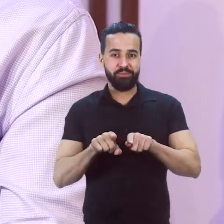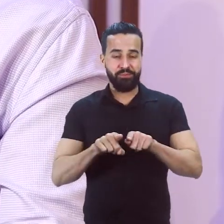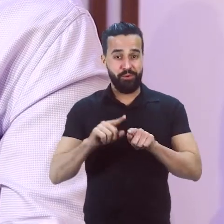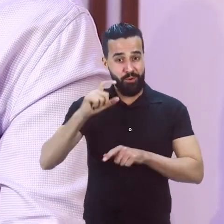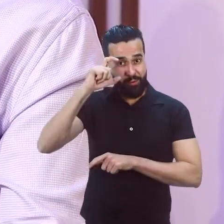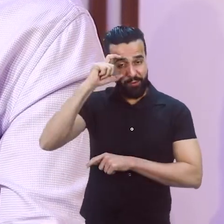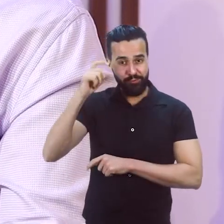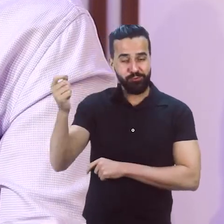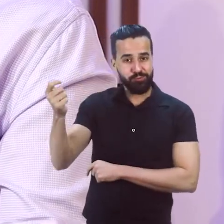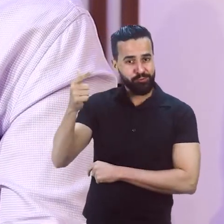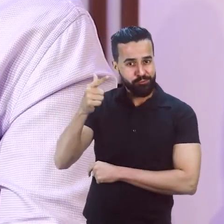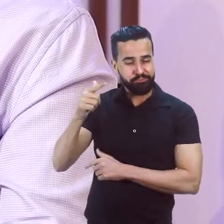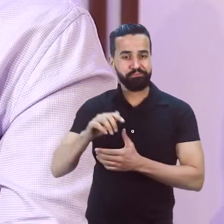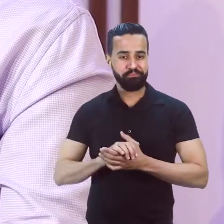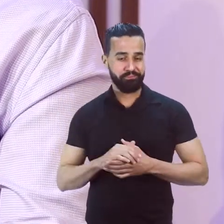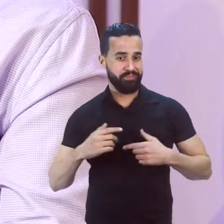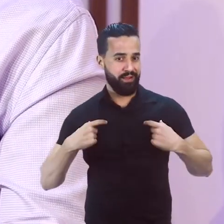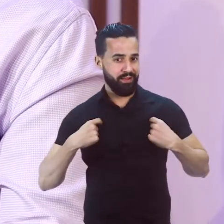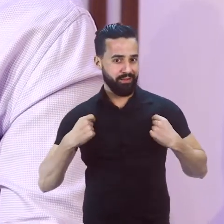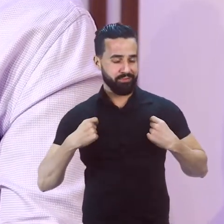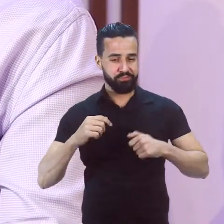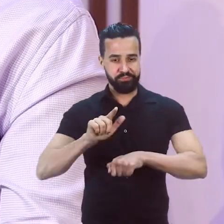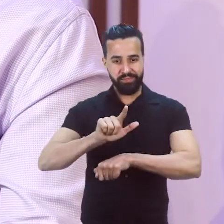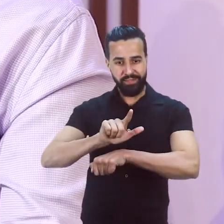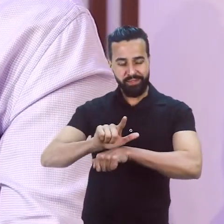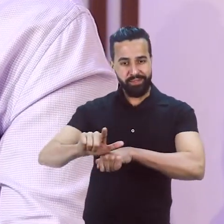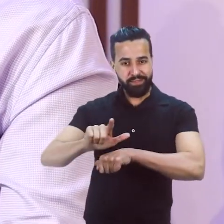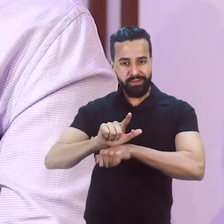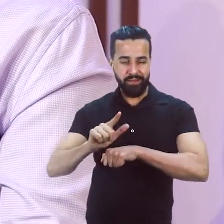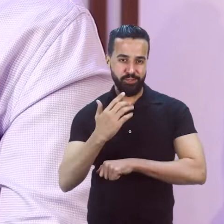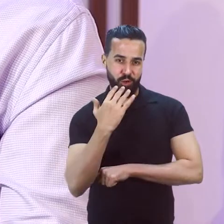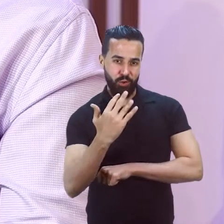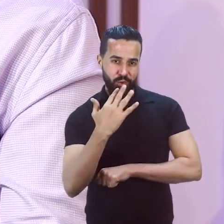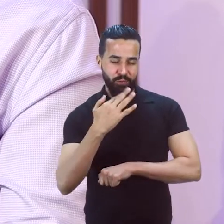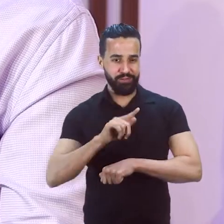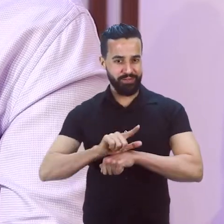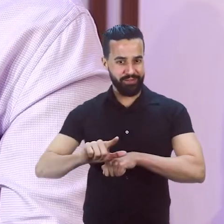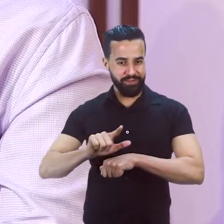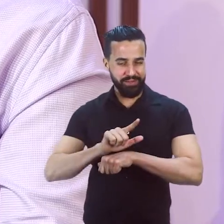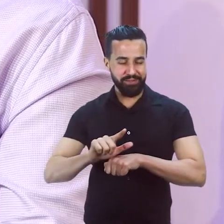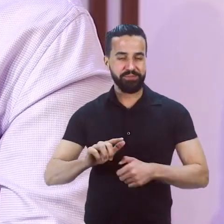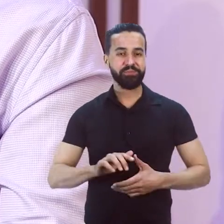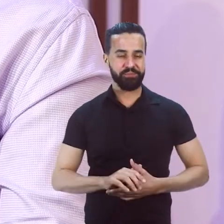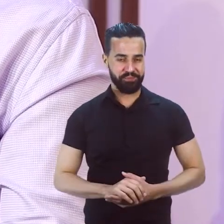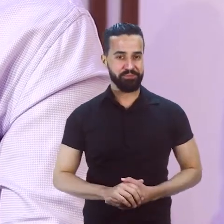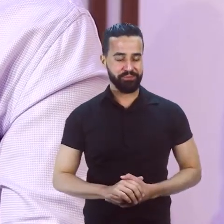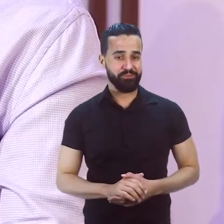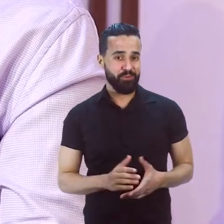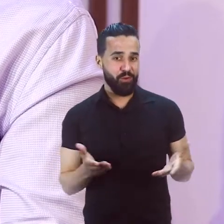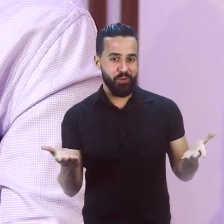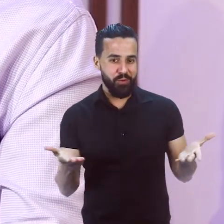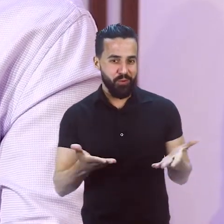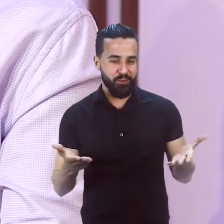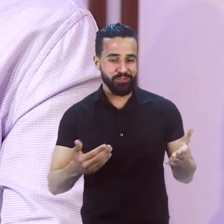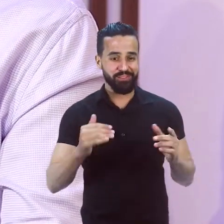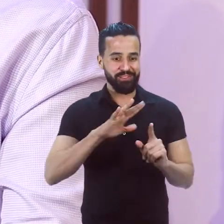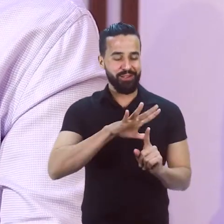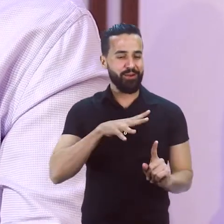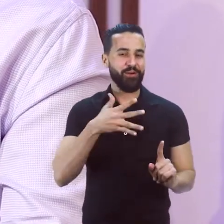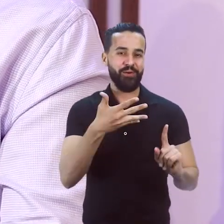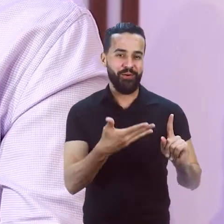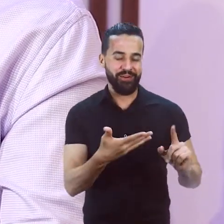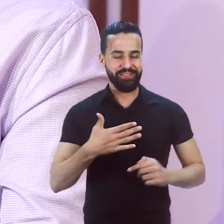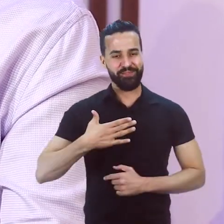escuro, camisa lilás e tenho hoje a honra, a